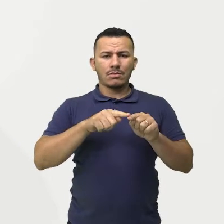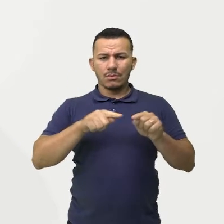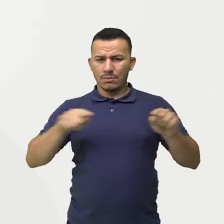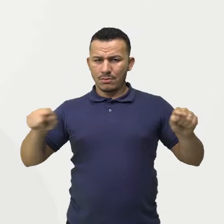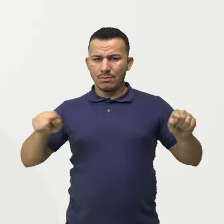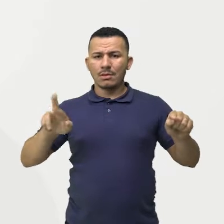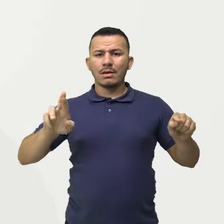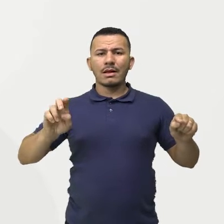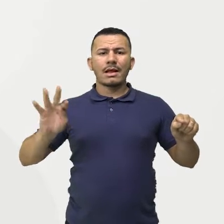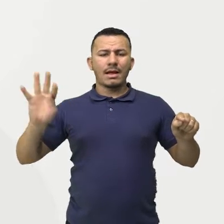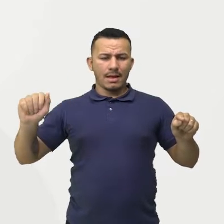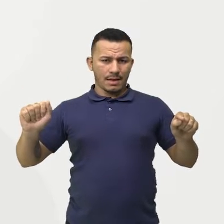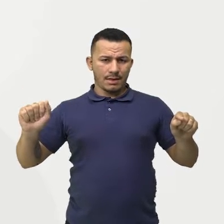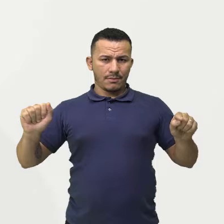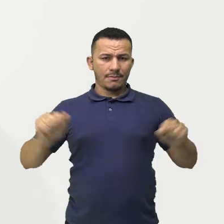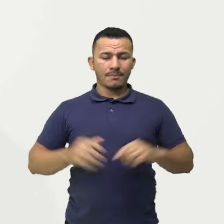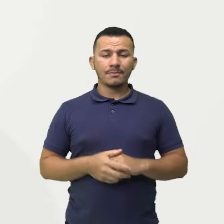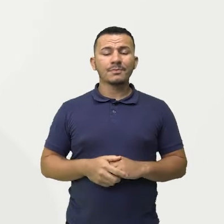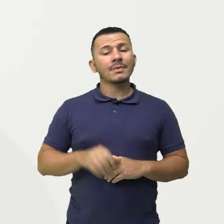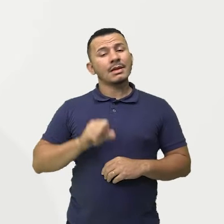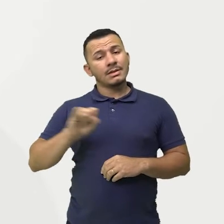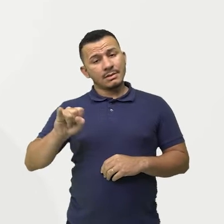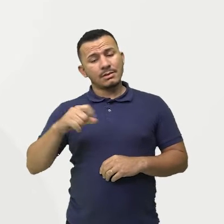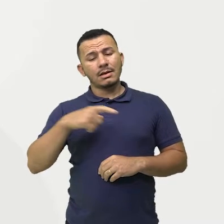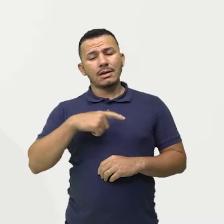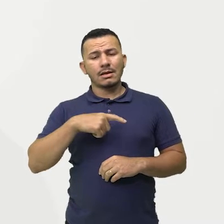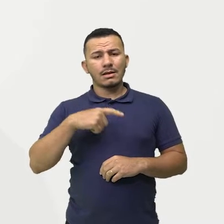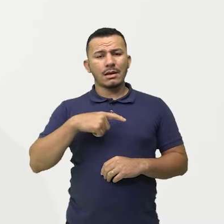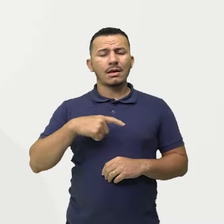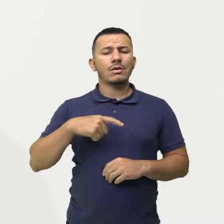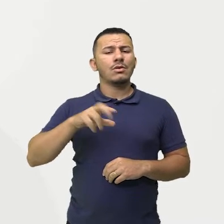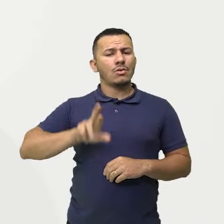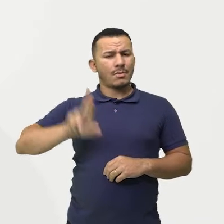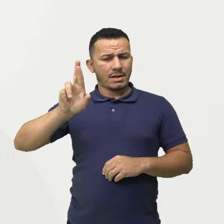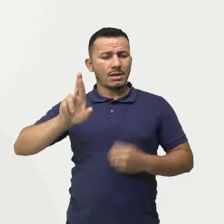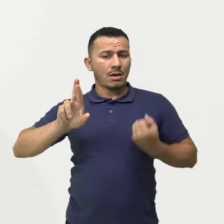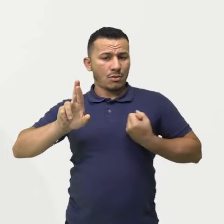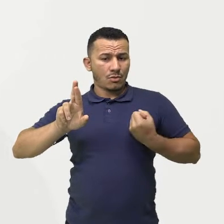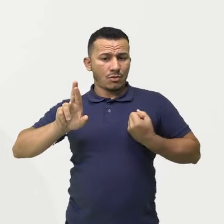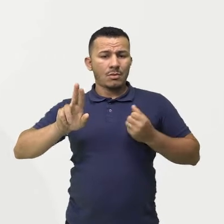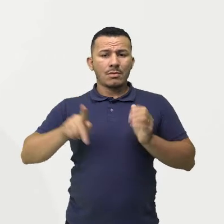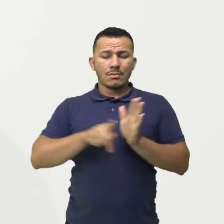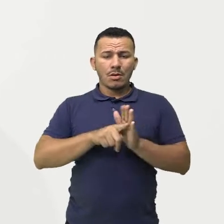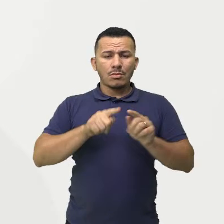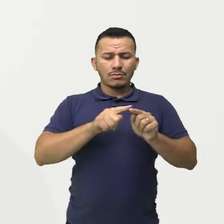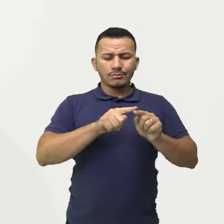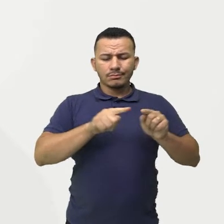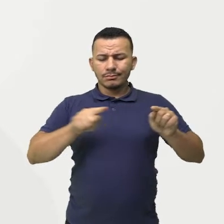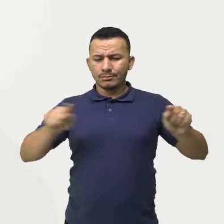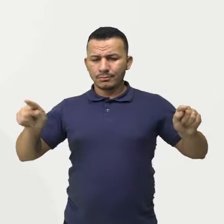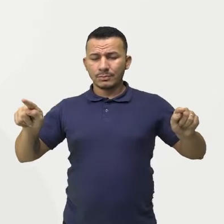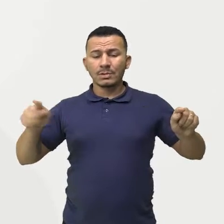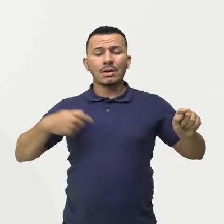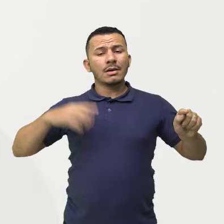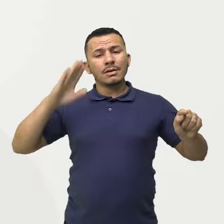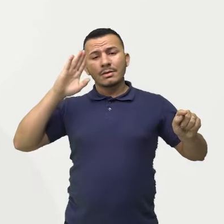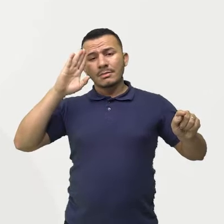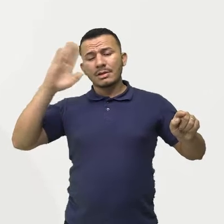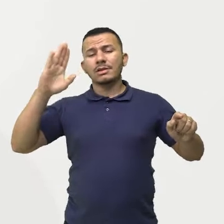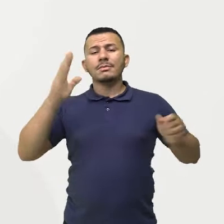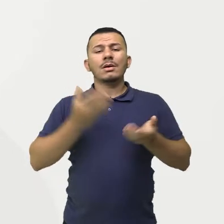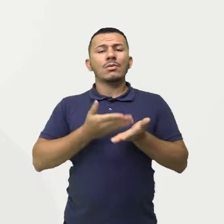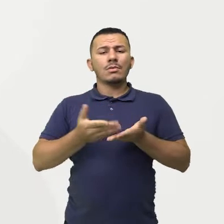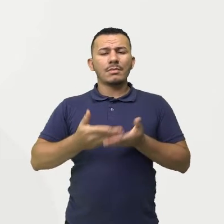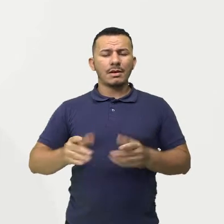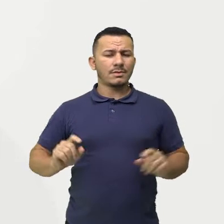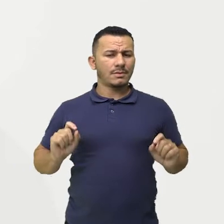numérica. Então toda vez que você for representar os números na reta numérica, a primeira coisa que você